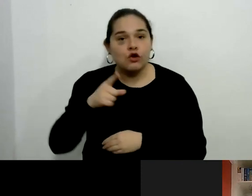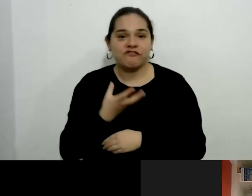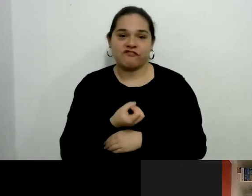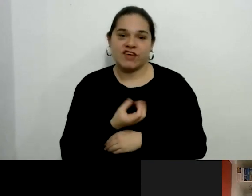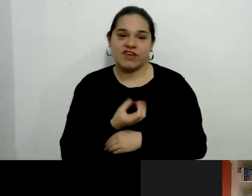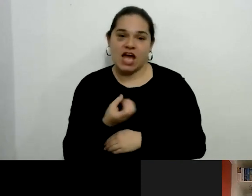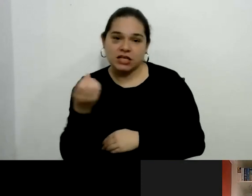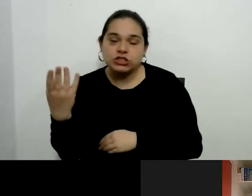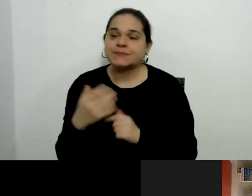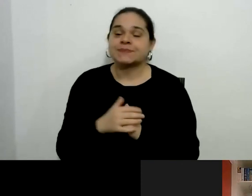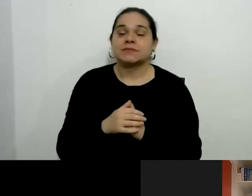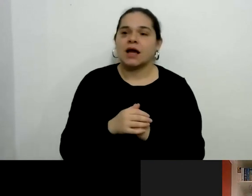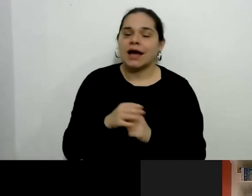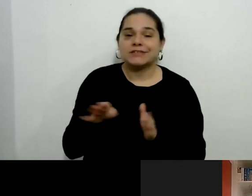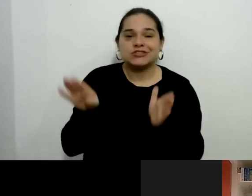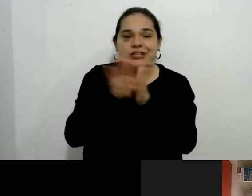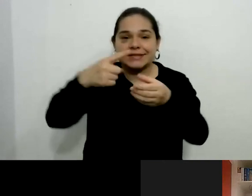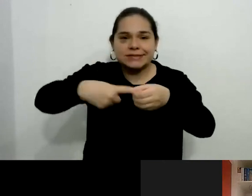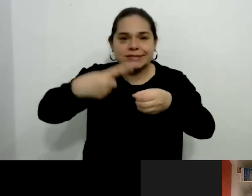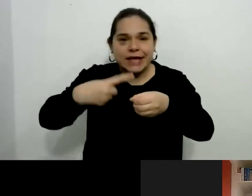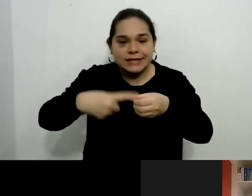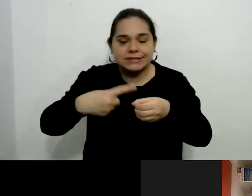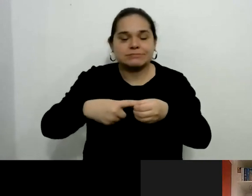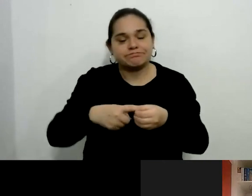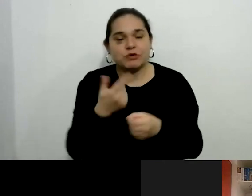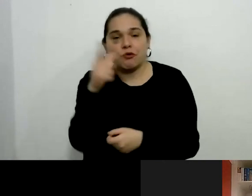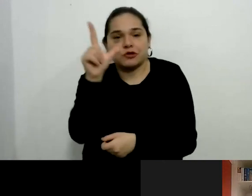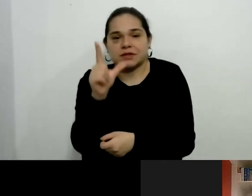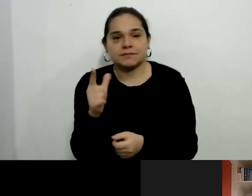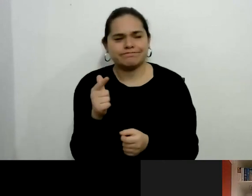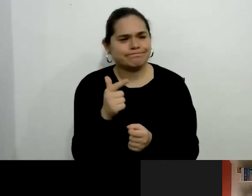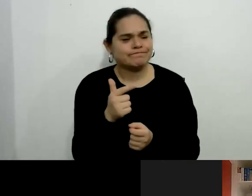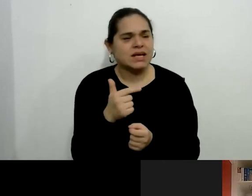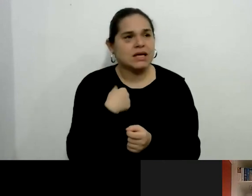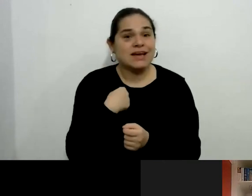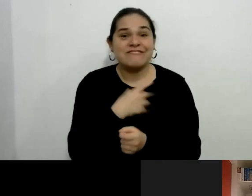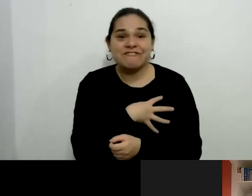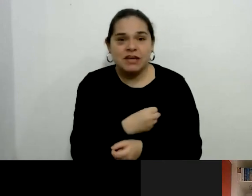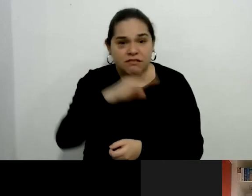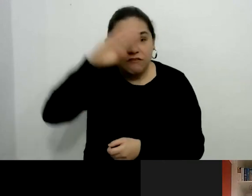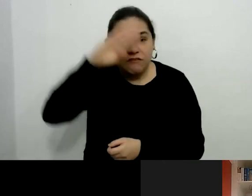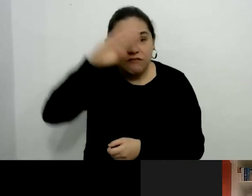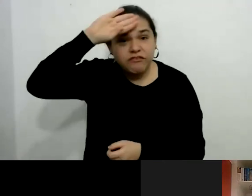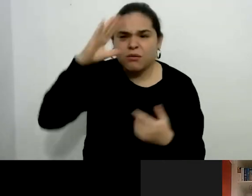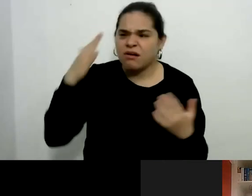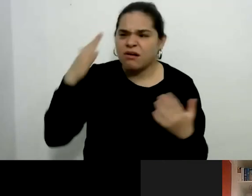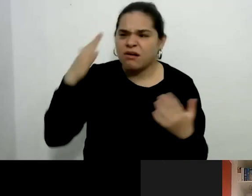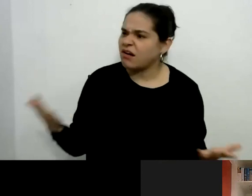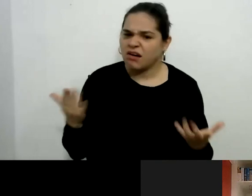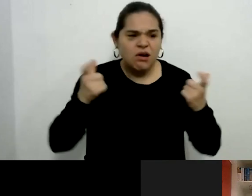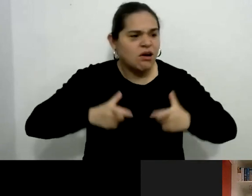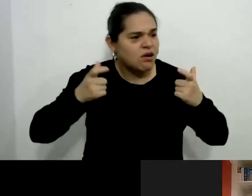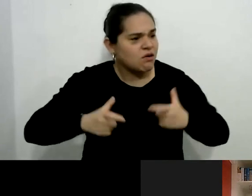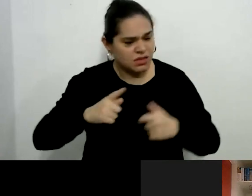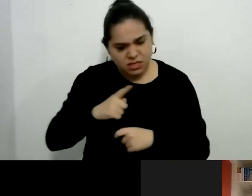a gente chega, o filho está com uma febre, alguma coisa, a gente pensa, quem que nunca aconteceu isso? Ah, e agora? Onde que a gente vai levar